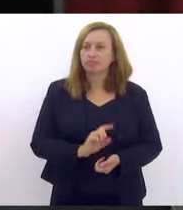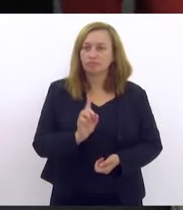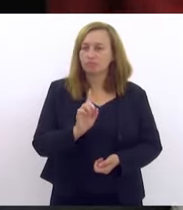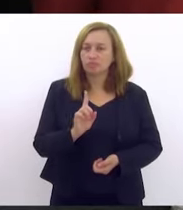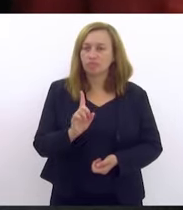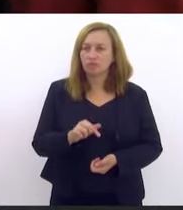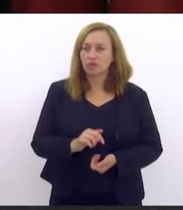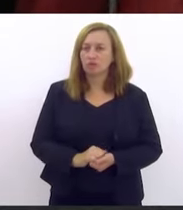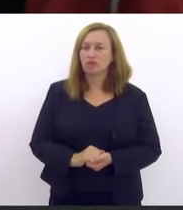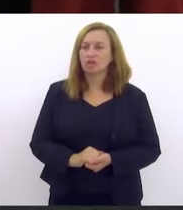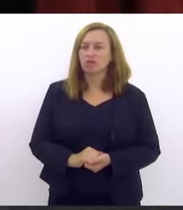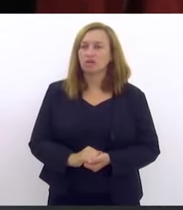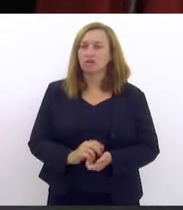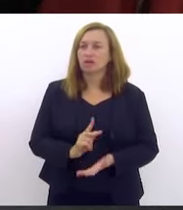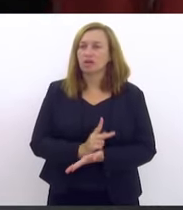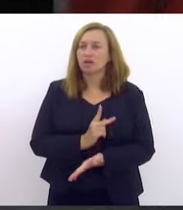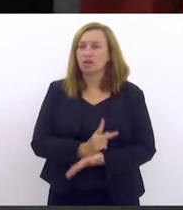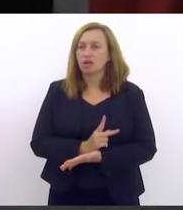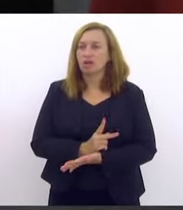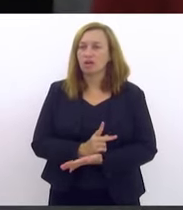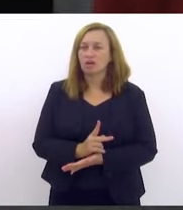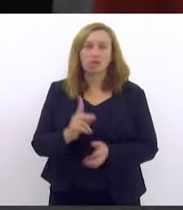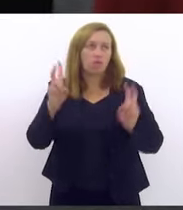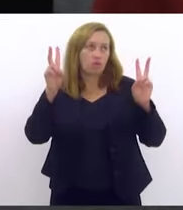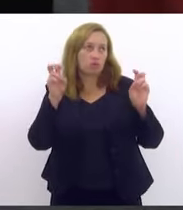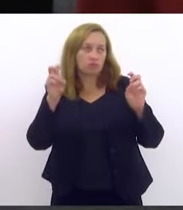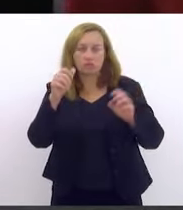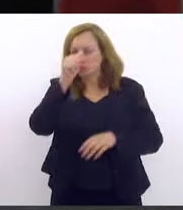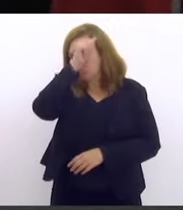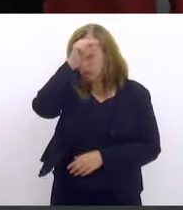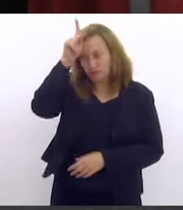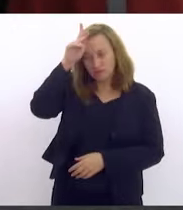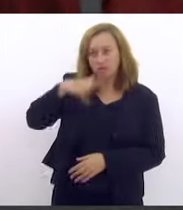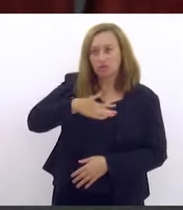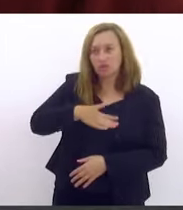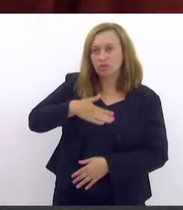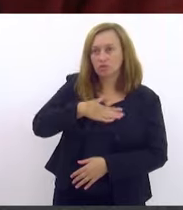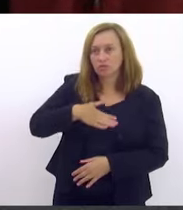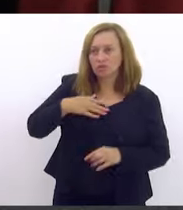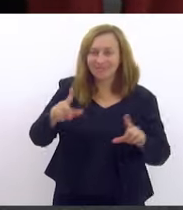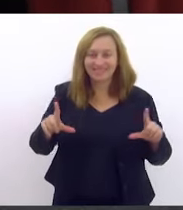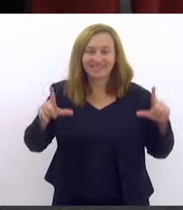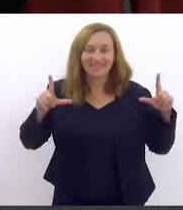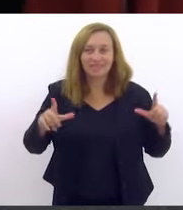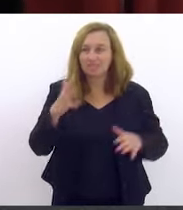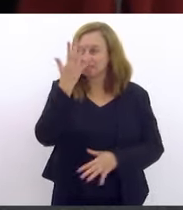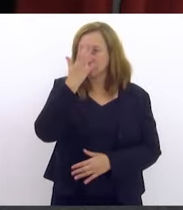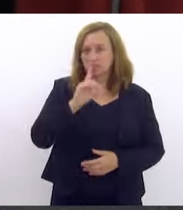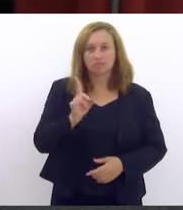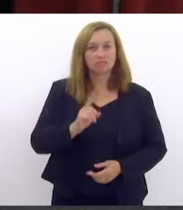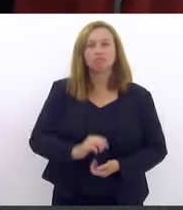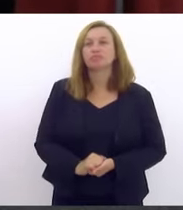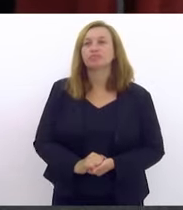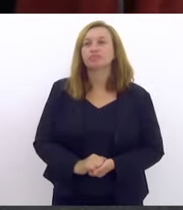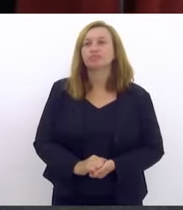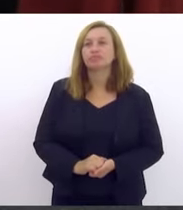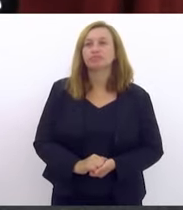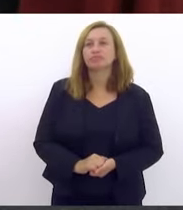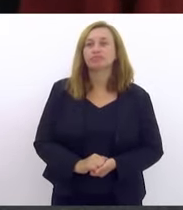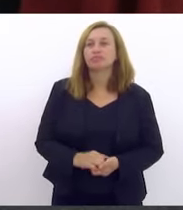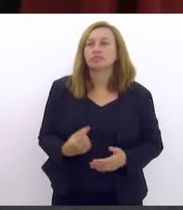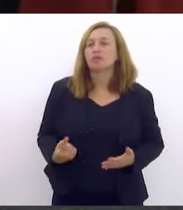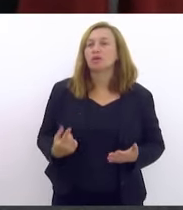galhofa. Isso não tem a ver com o fato do prefeito gostar de se promover dizendo que gosta do carnaval. Isso tem a ver com o